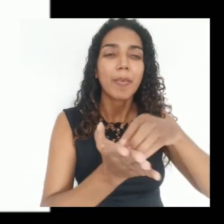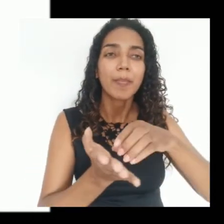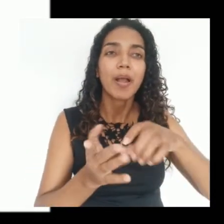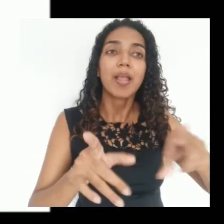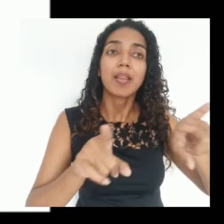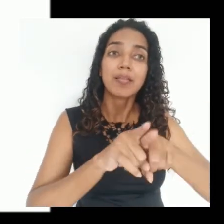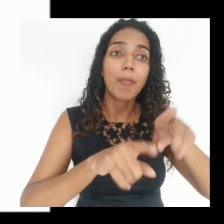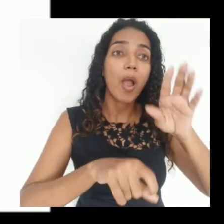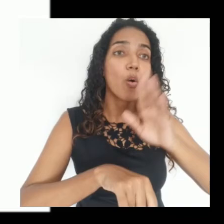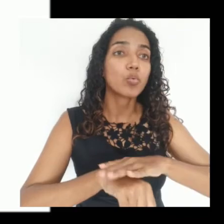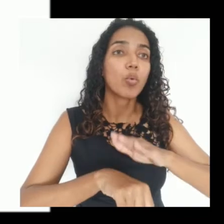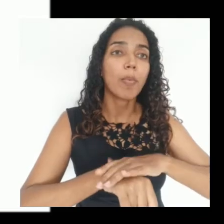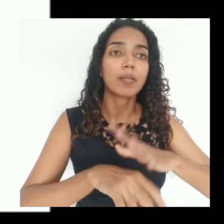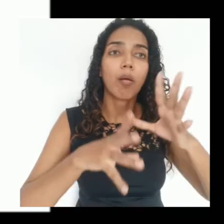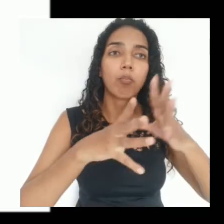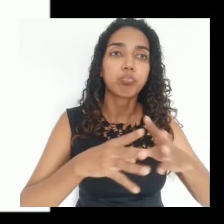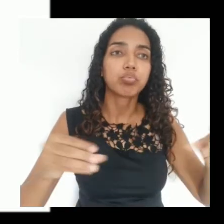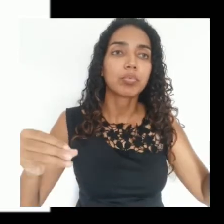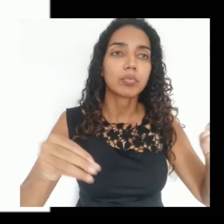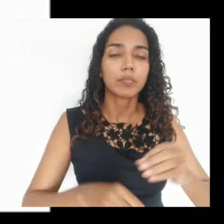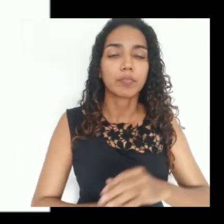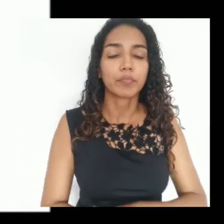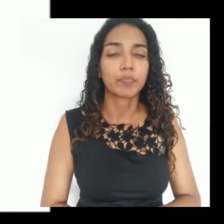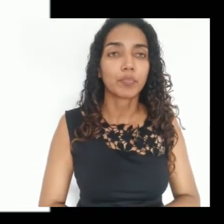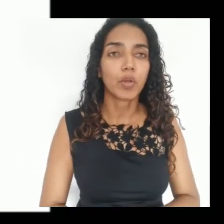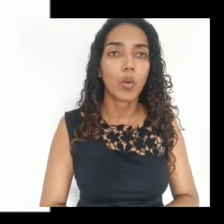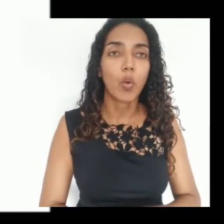relacionamento muito comum que existe entre